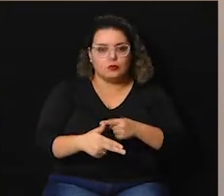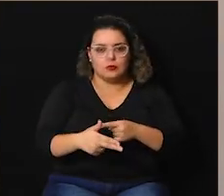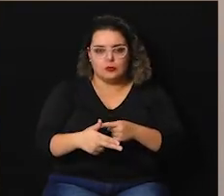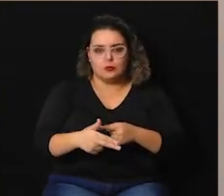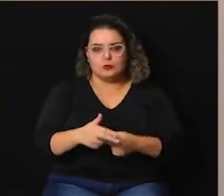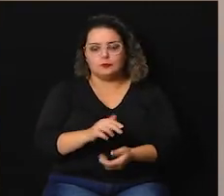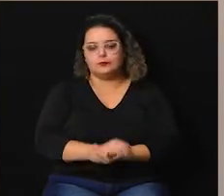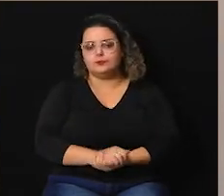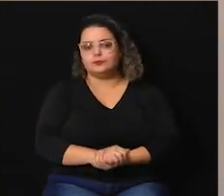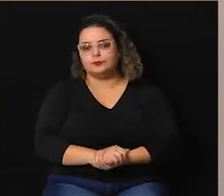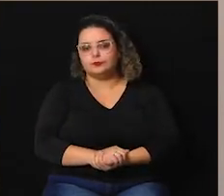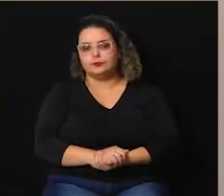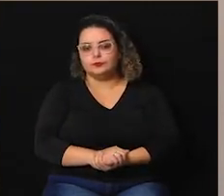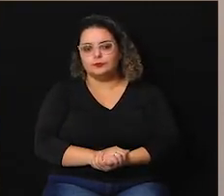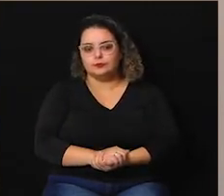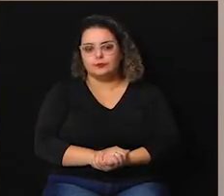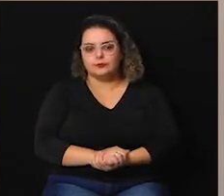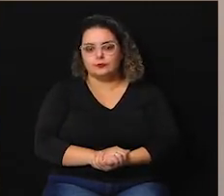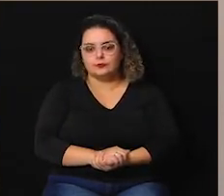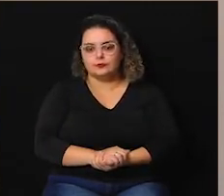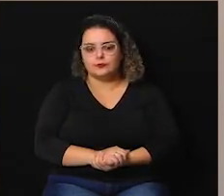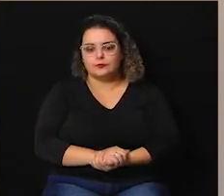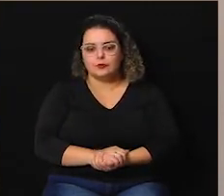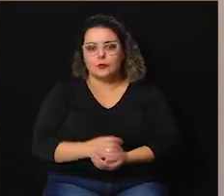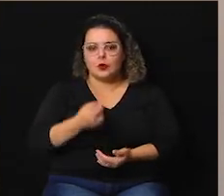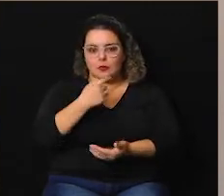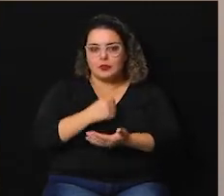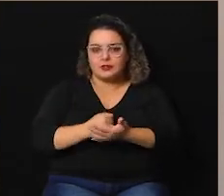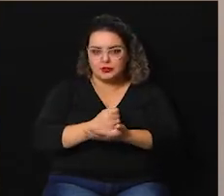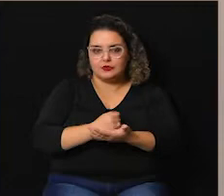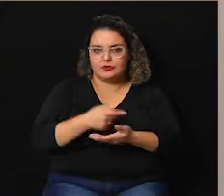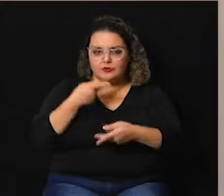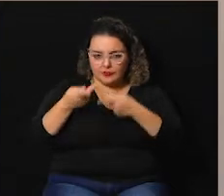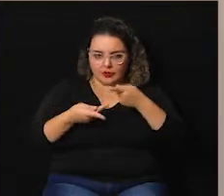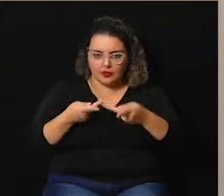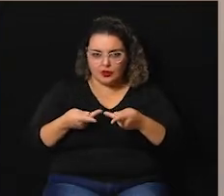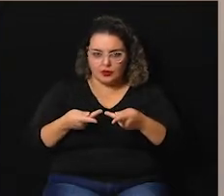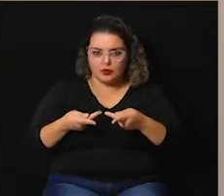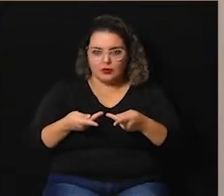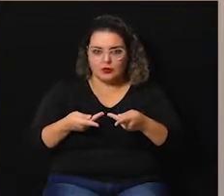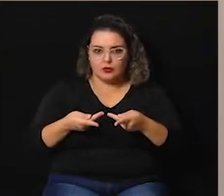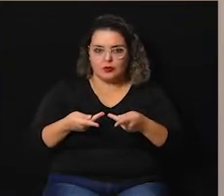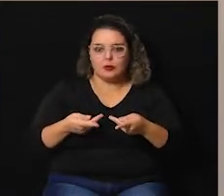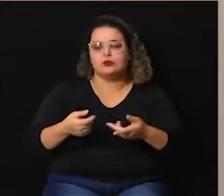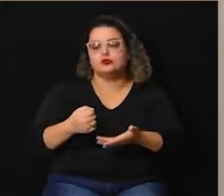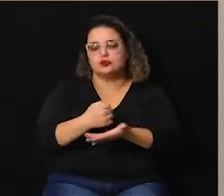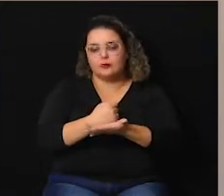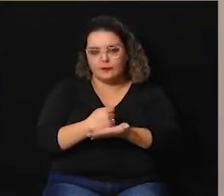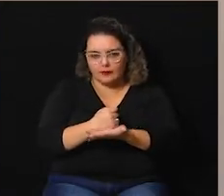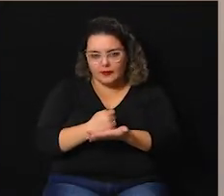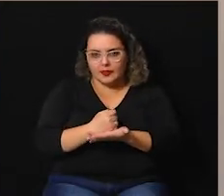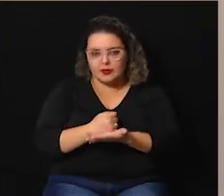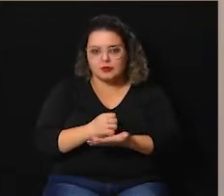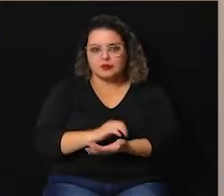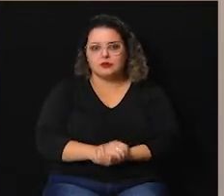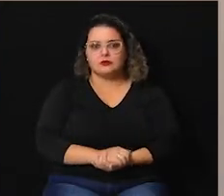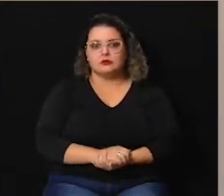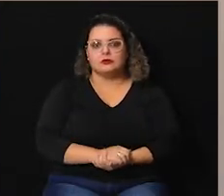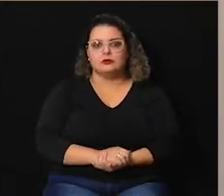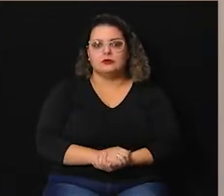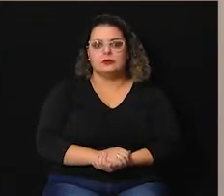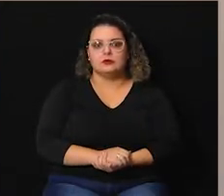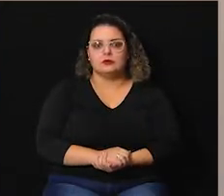DHT. O medicamento que você refere, o nome técnico, o nome farmacológico dele,